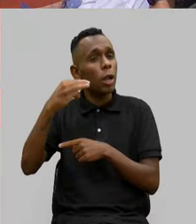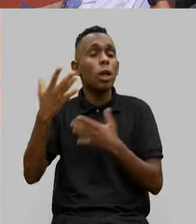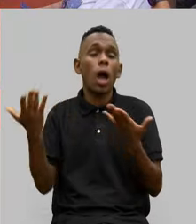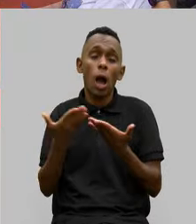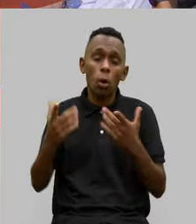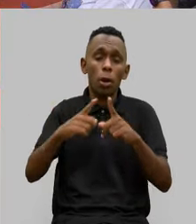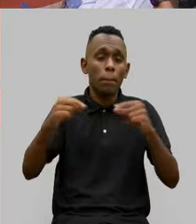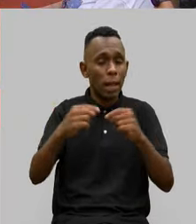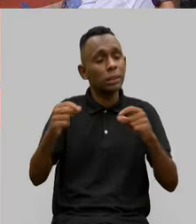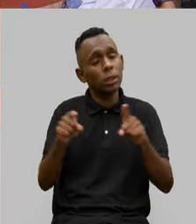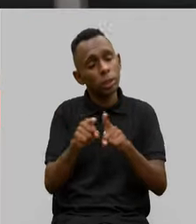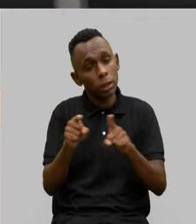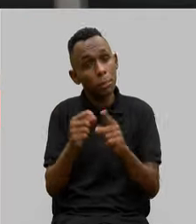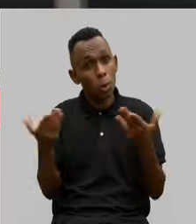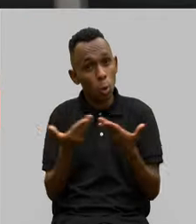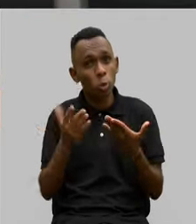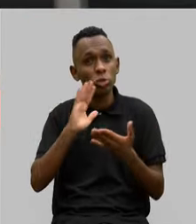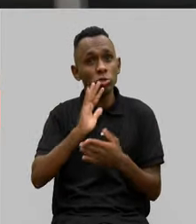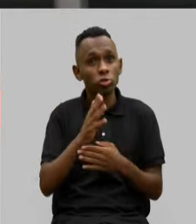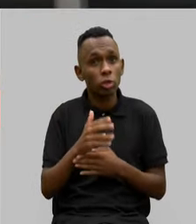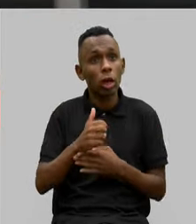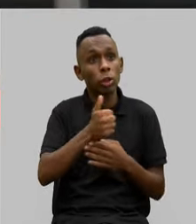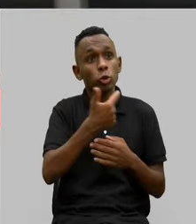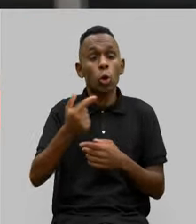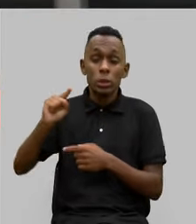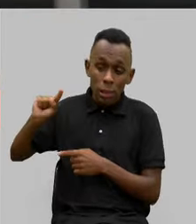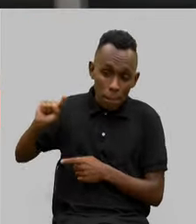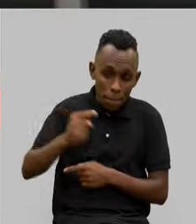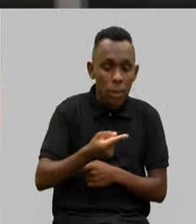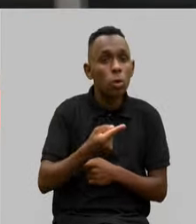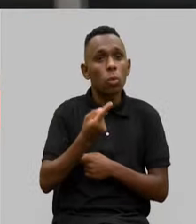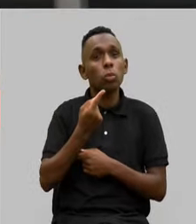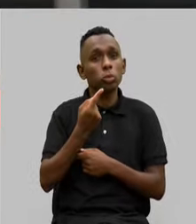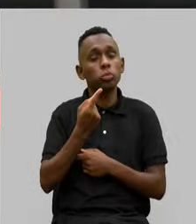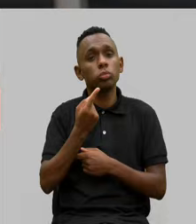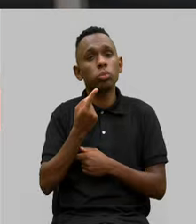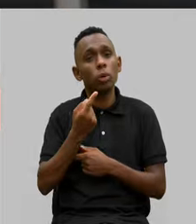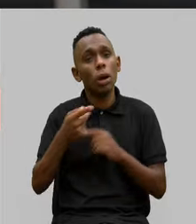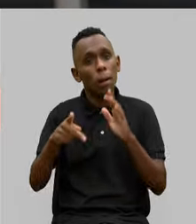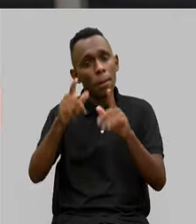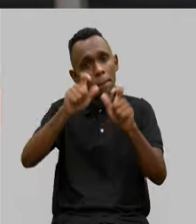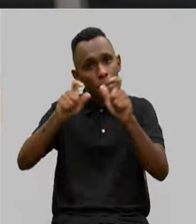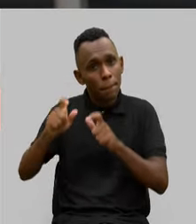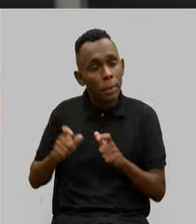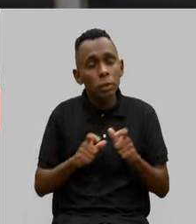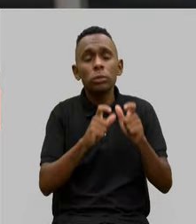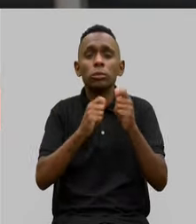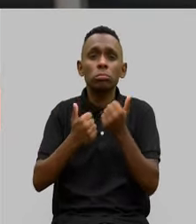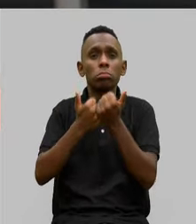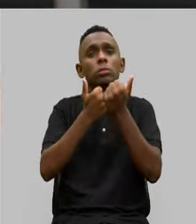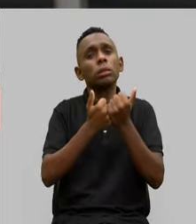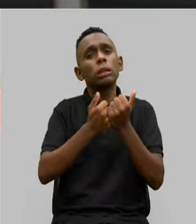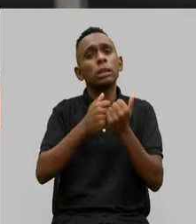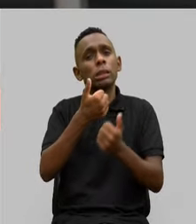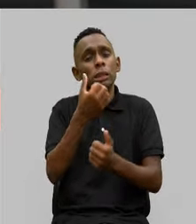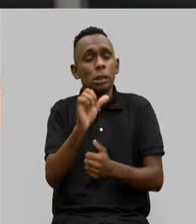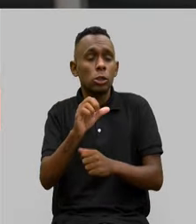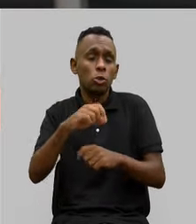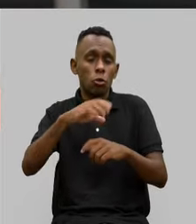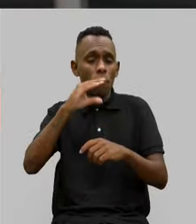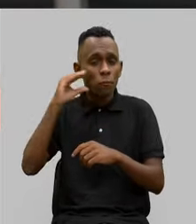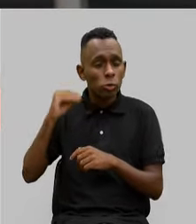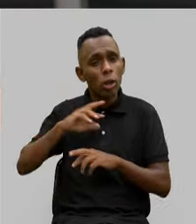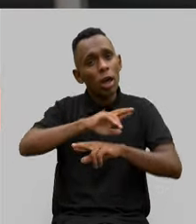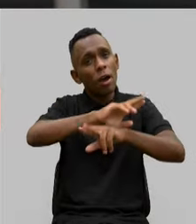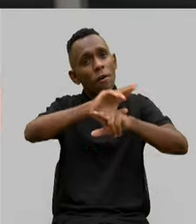Brasília hoje em dia nós já temos 12.000 Associados eh São 75 funcionários sendo vários deles